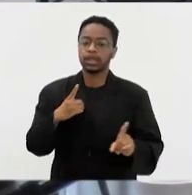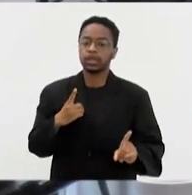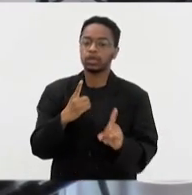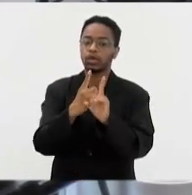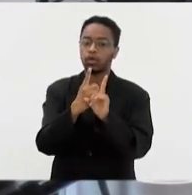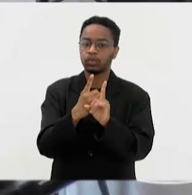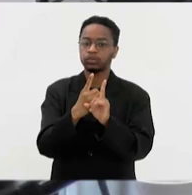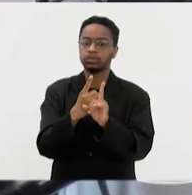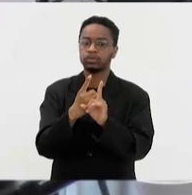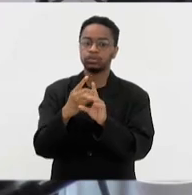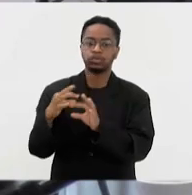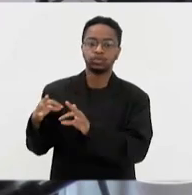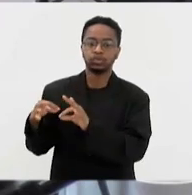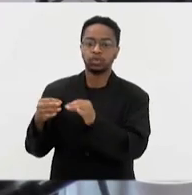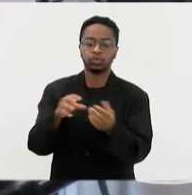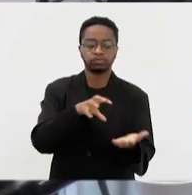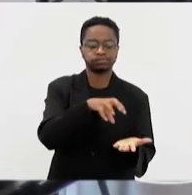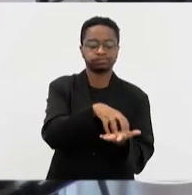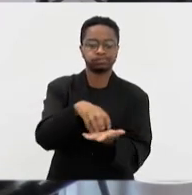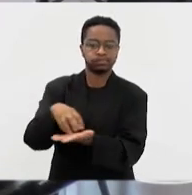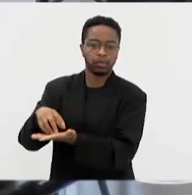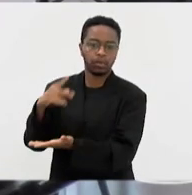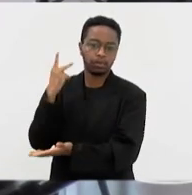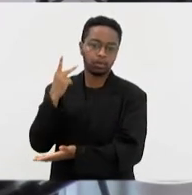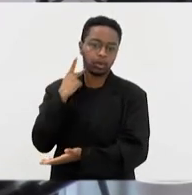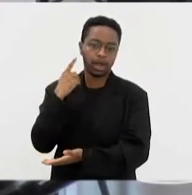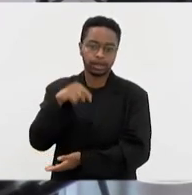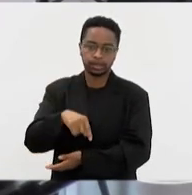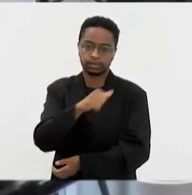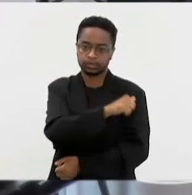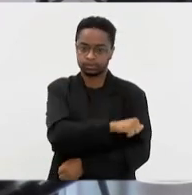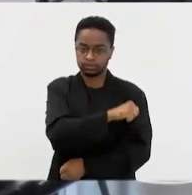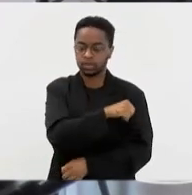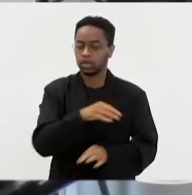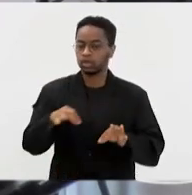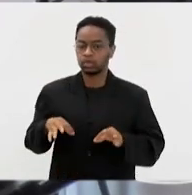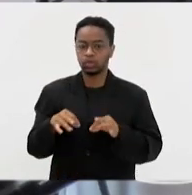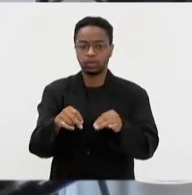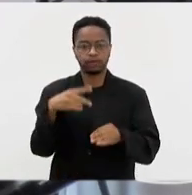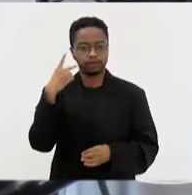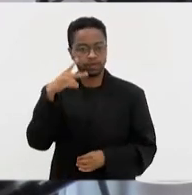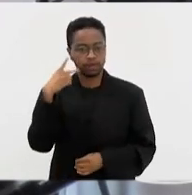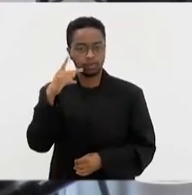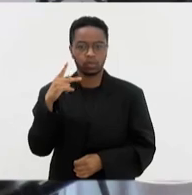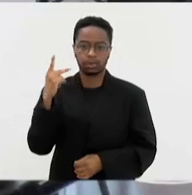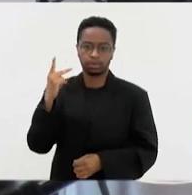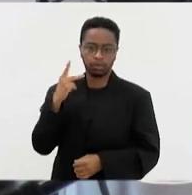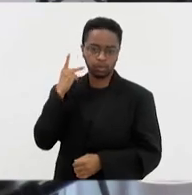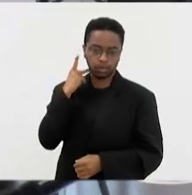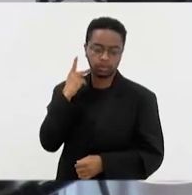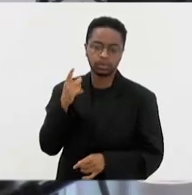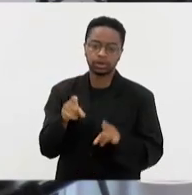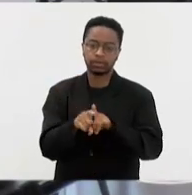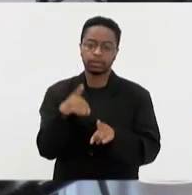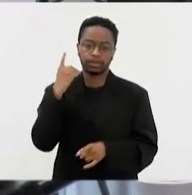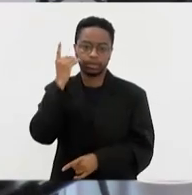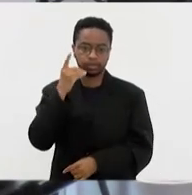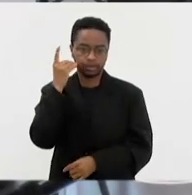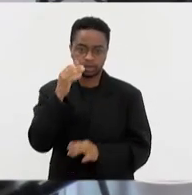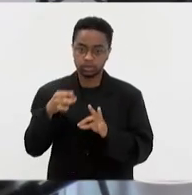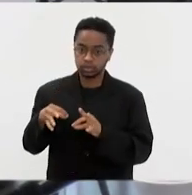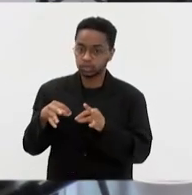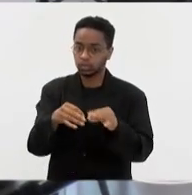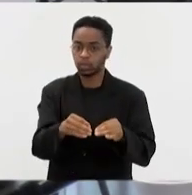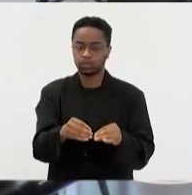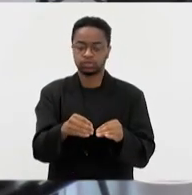das procuradorias do Estado do Rio, de todas as procuradoras, vereadoras, todas as deputadas. A gente vai